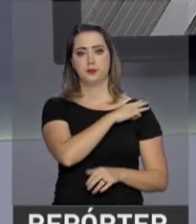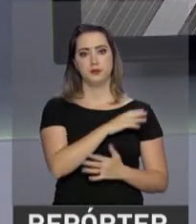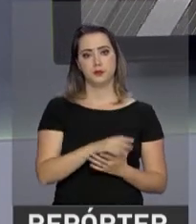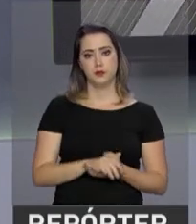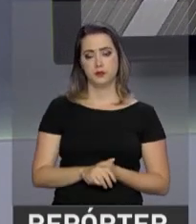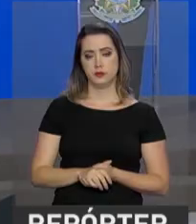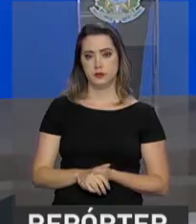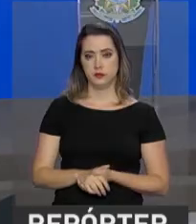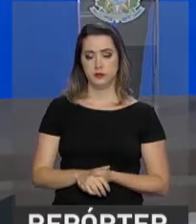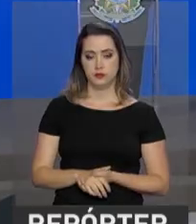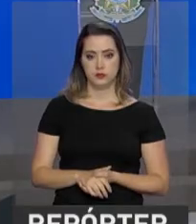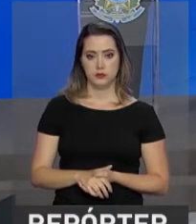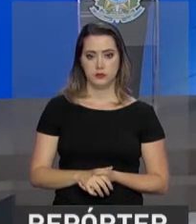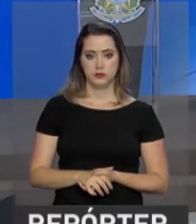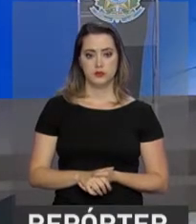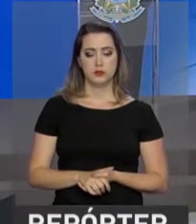médio.